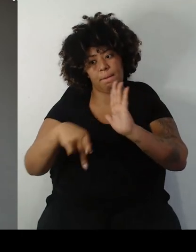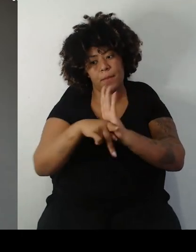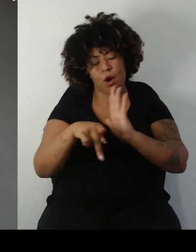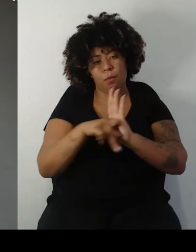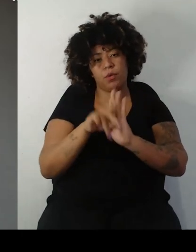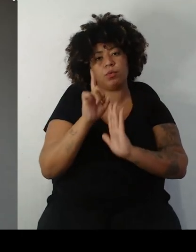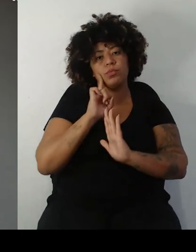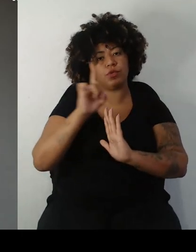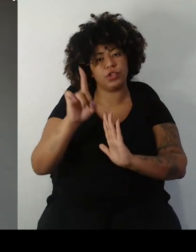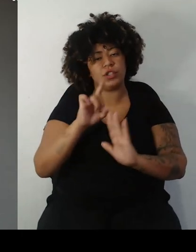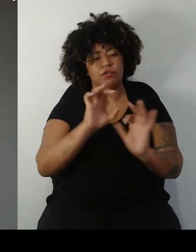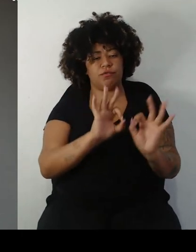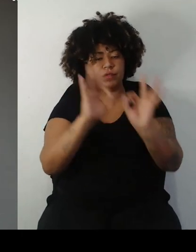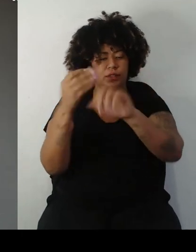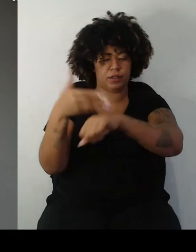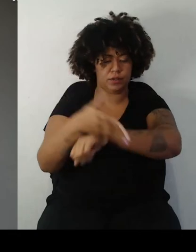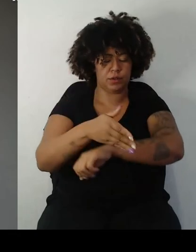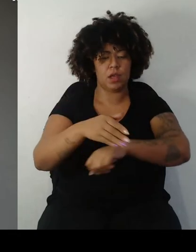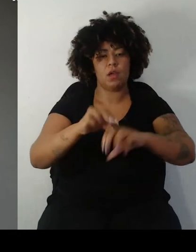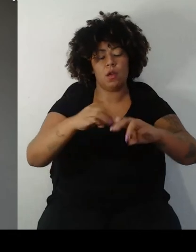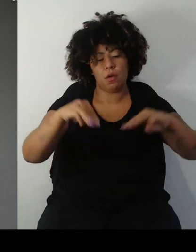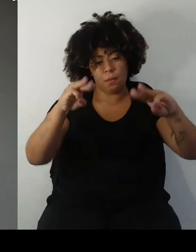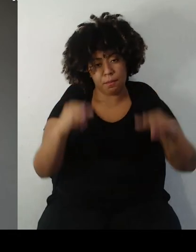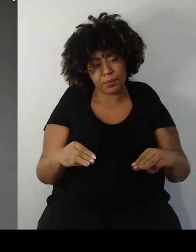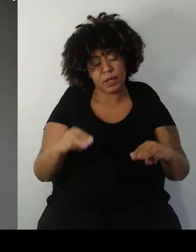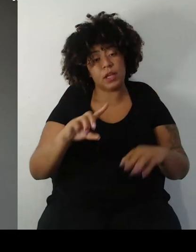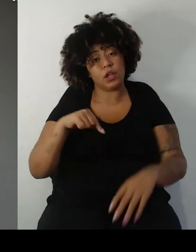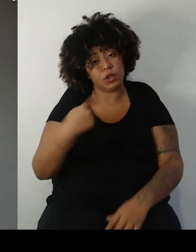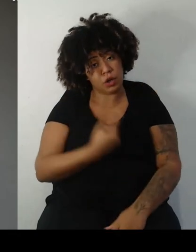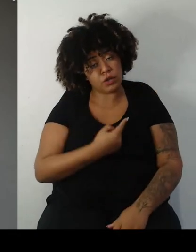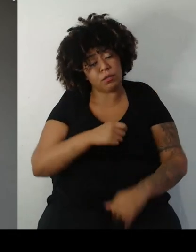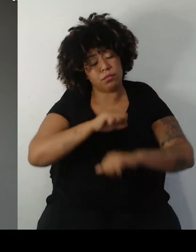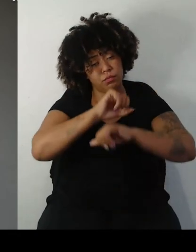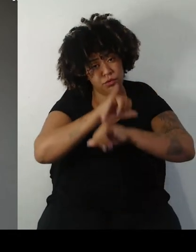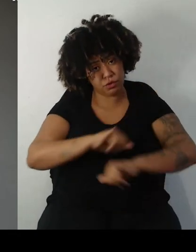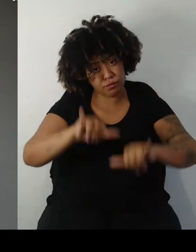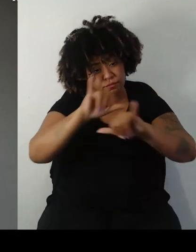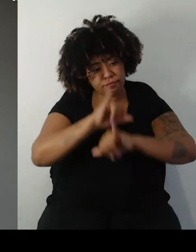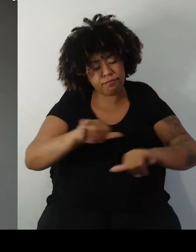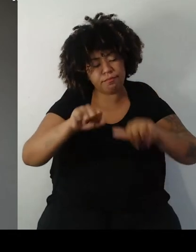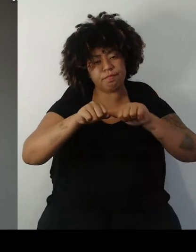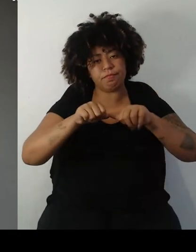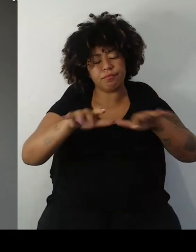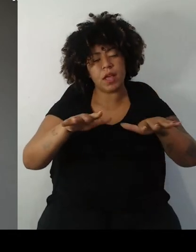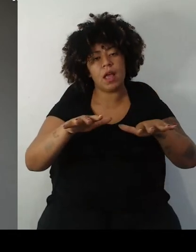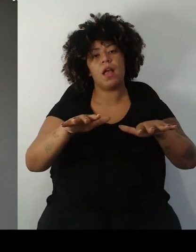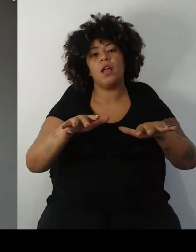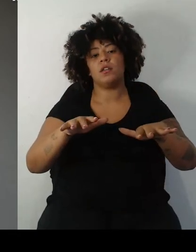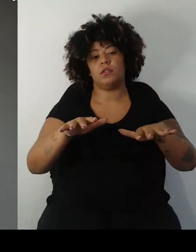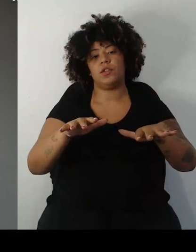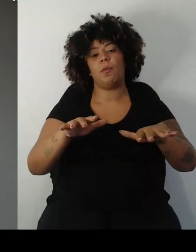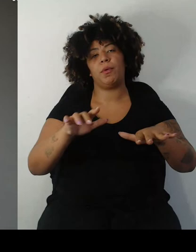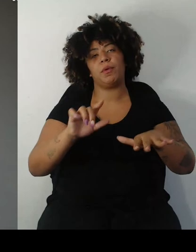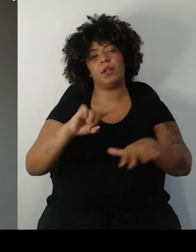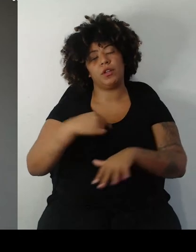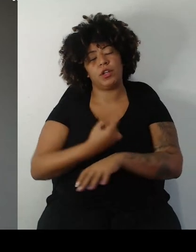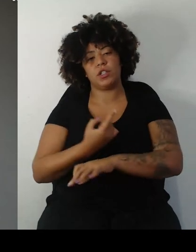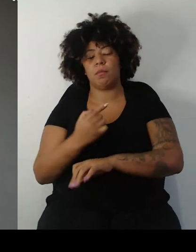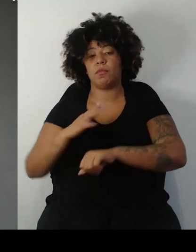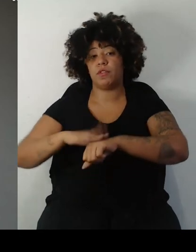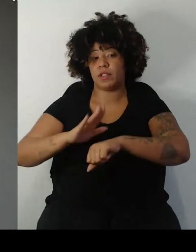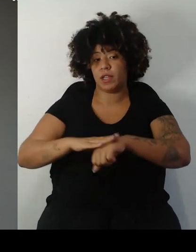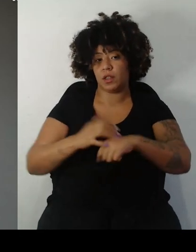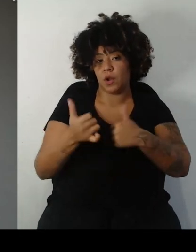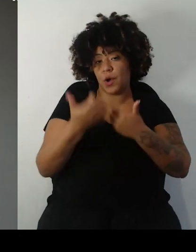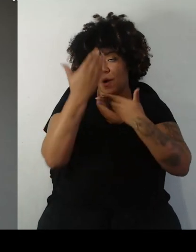nós também vamos atualizando em relação a essa a esse desdobramentos novamente